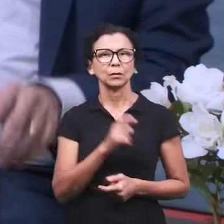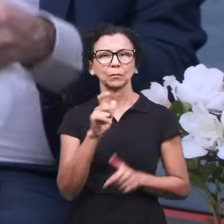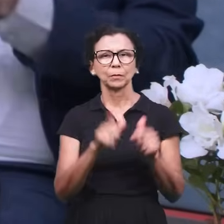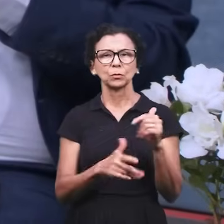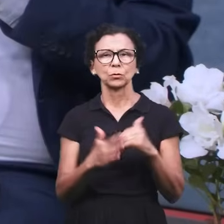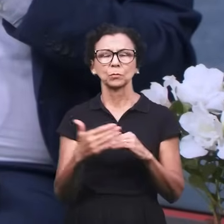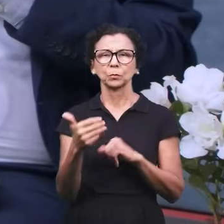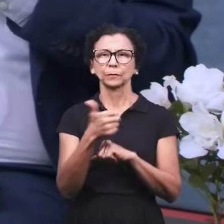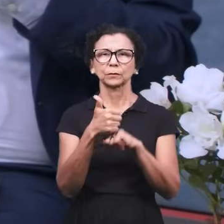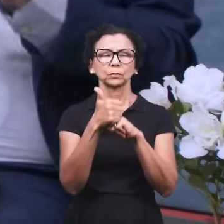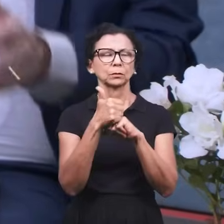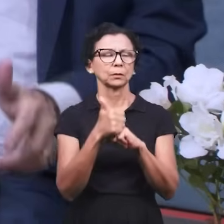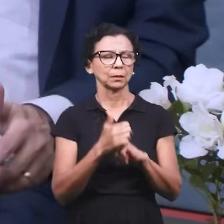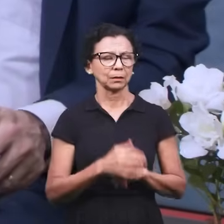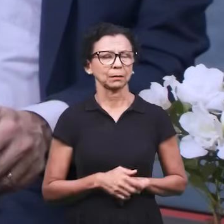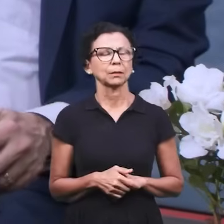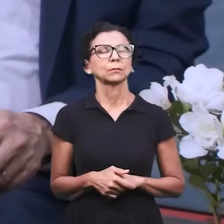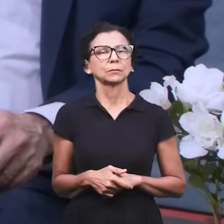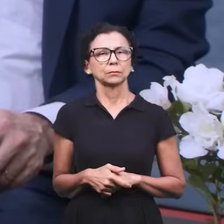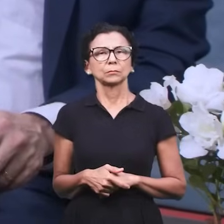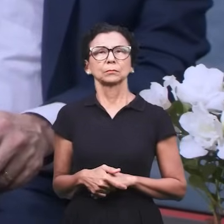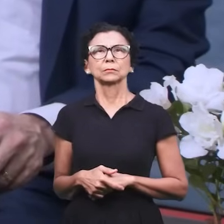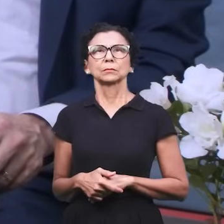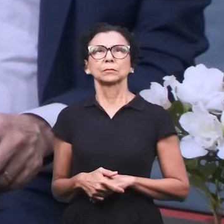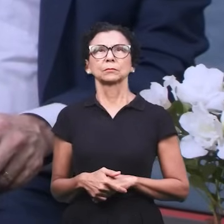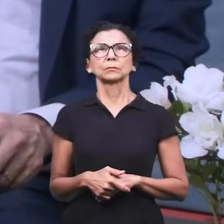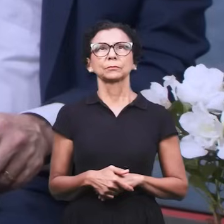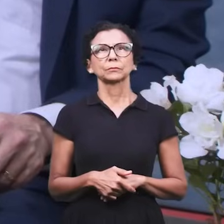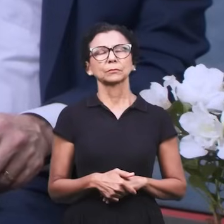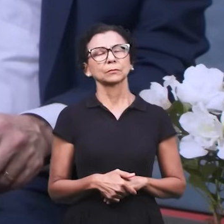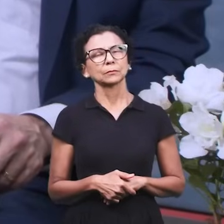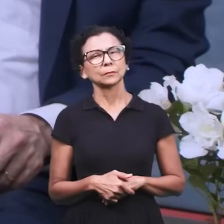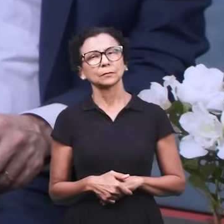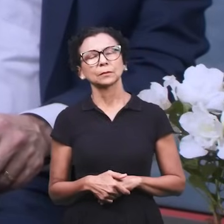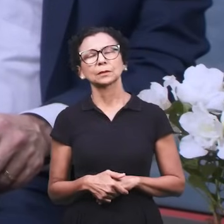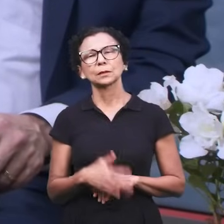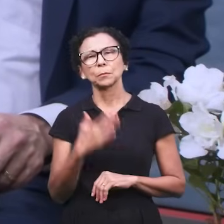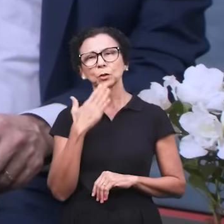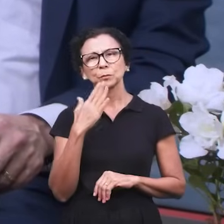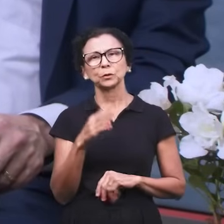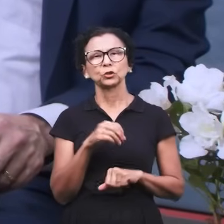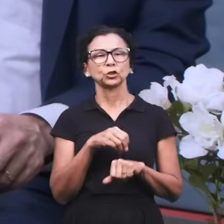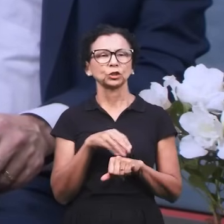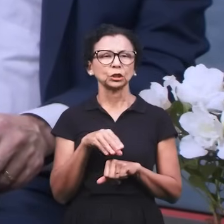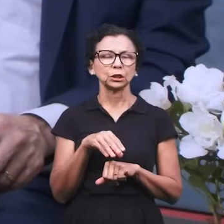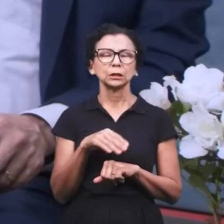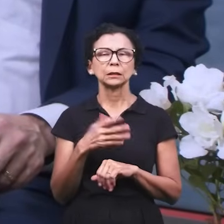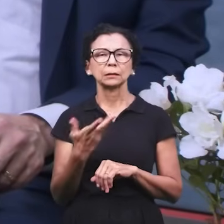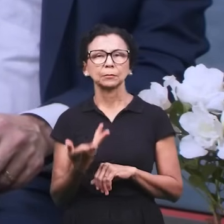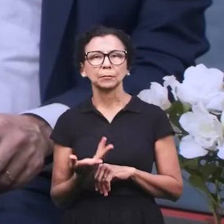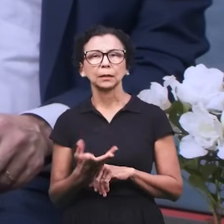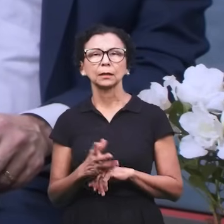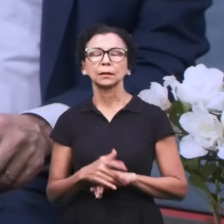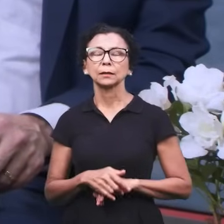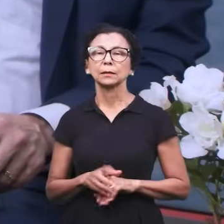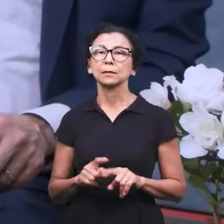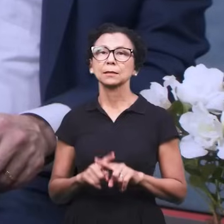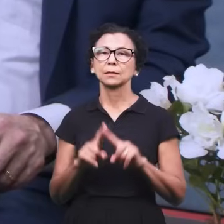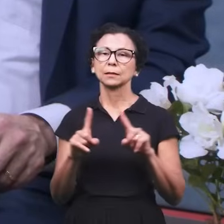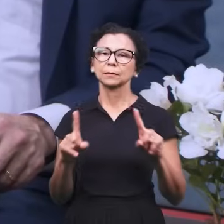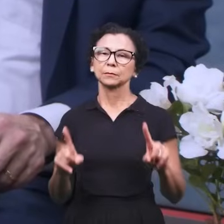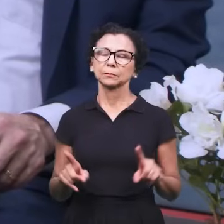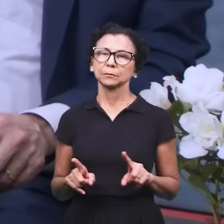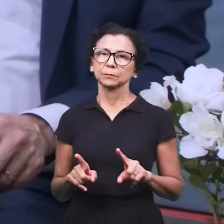conhece, familiares. Pode estudar, né? Você pode estudar, pode fazer um teste, mas a sua